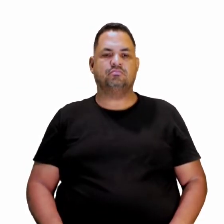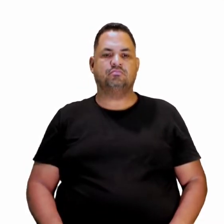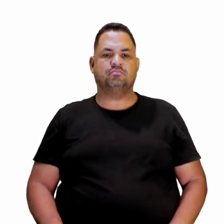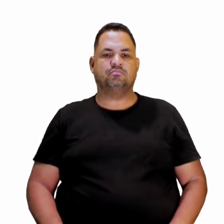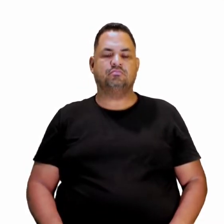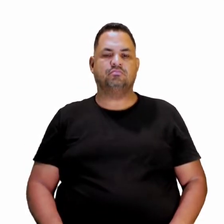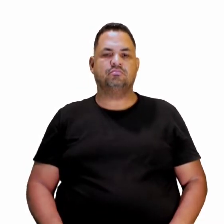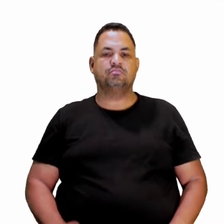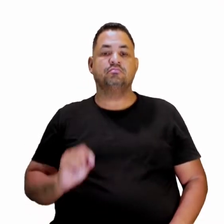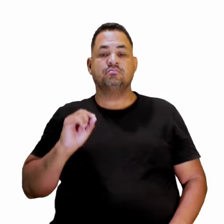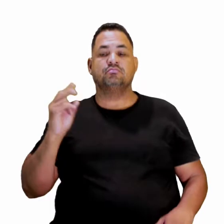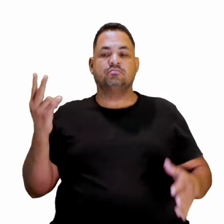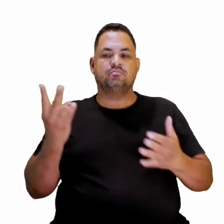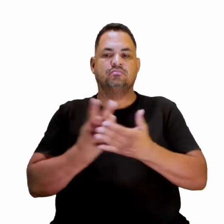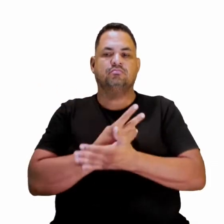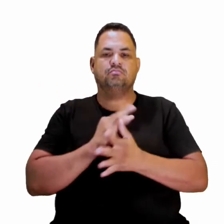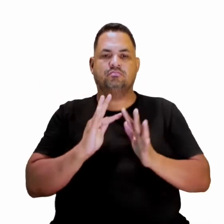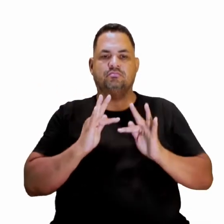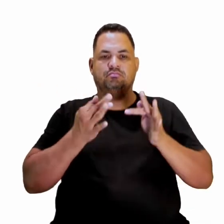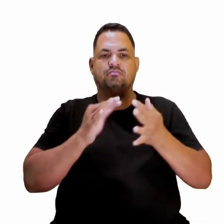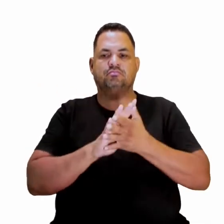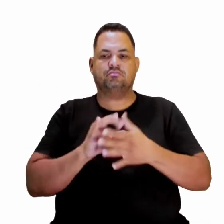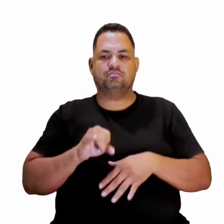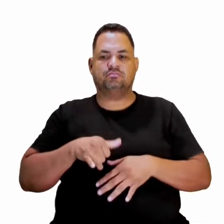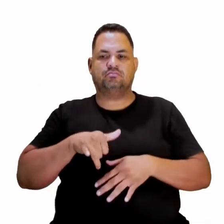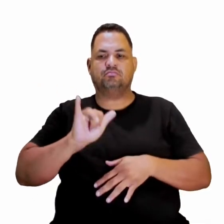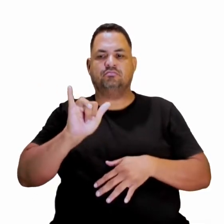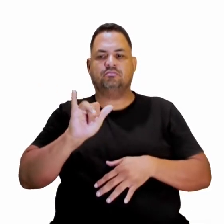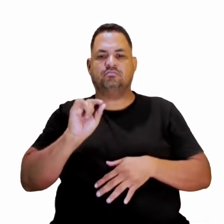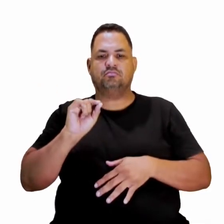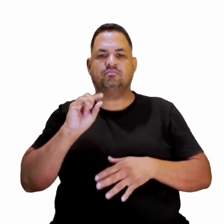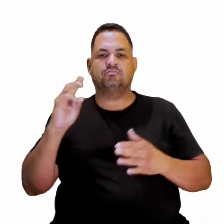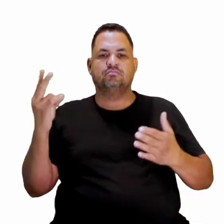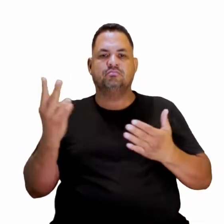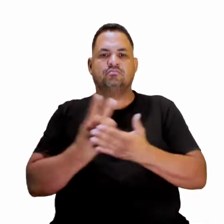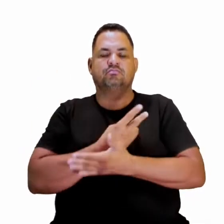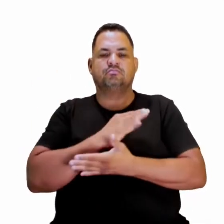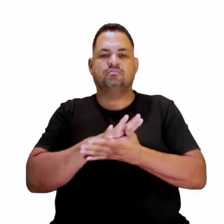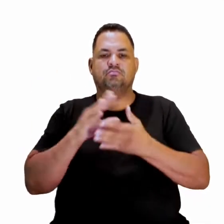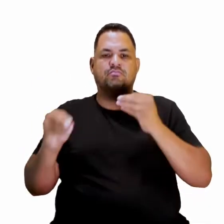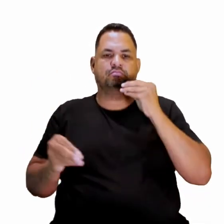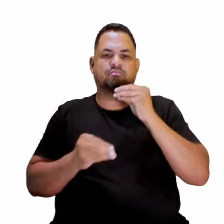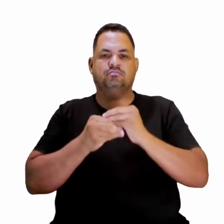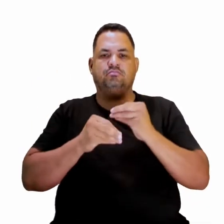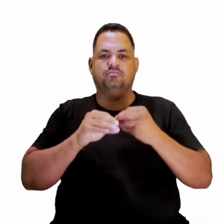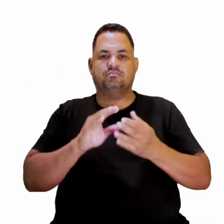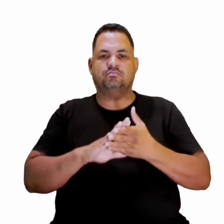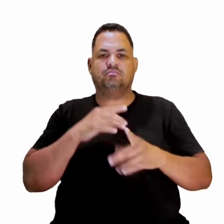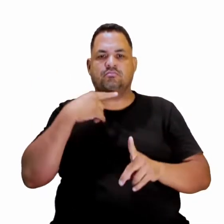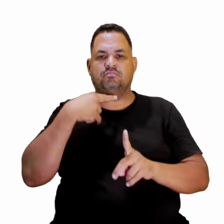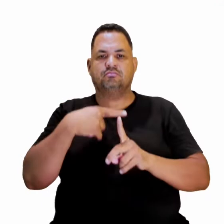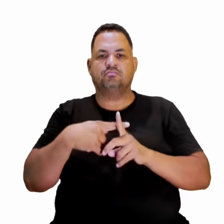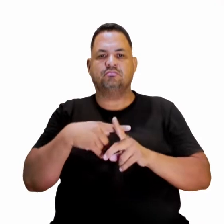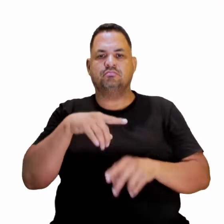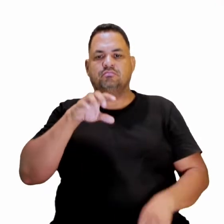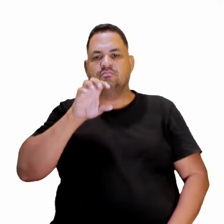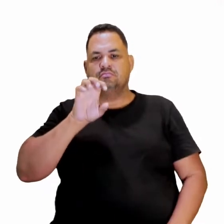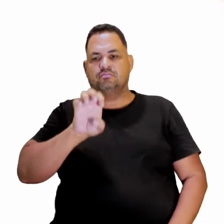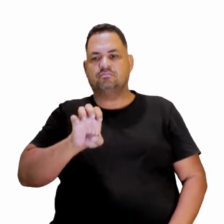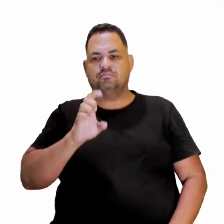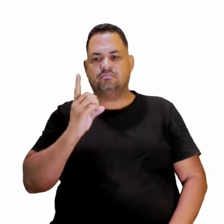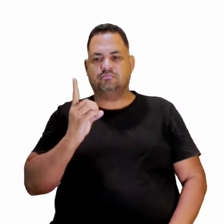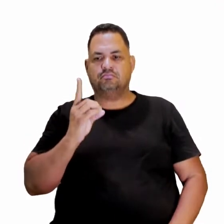enjoy. E aí o que acontece? Termina no Y. E o que aconteceu aqui? Eu acrescentei mais um sufixo, que é